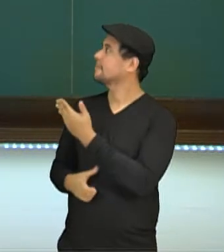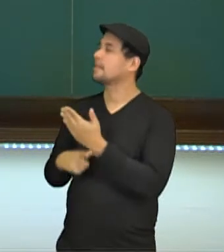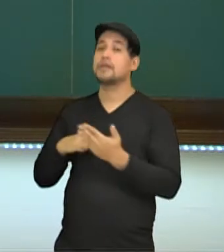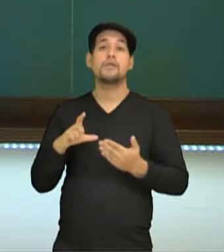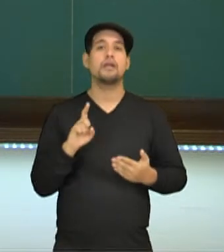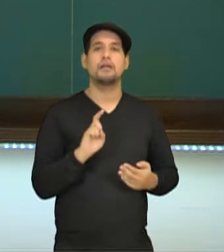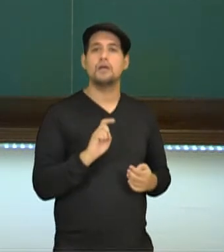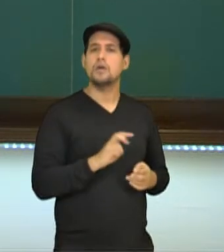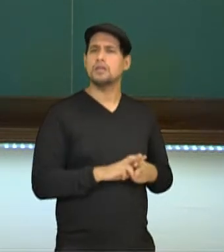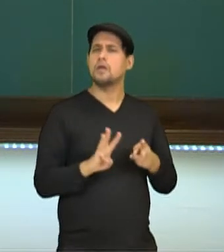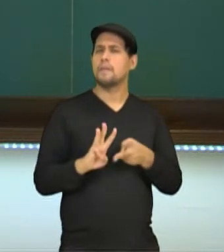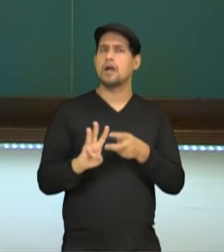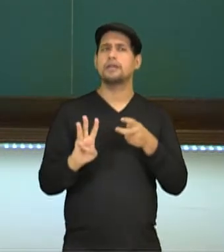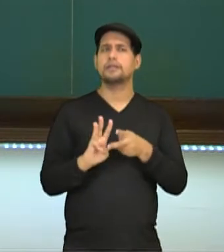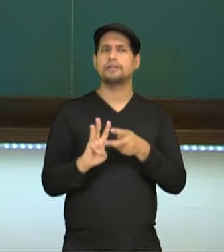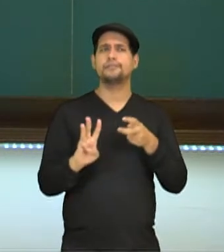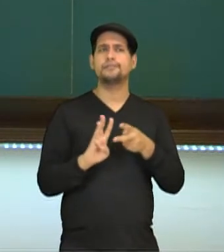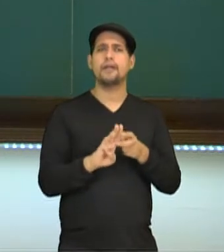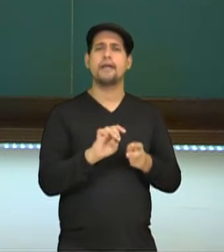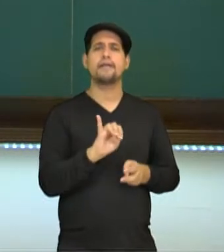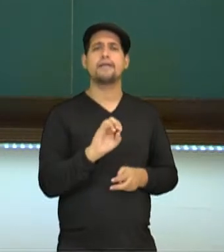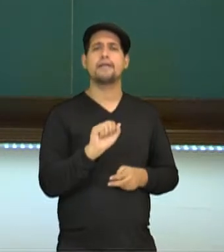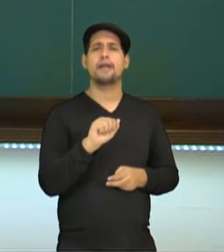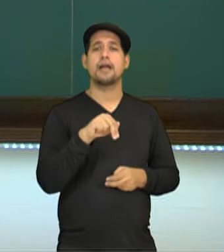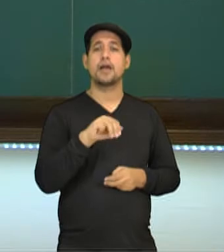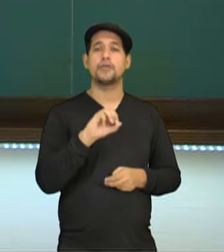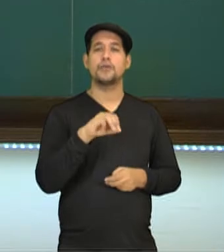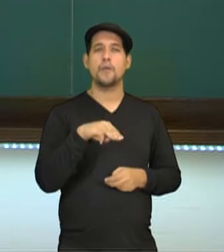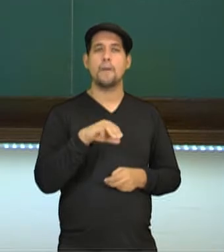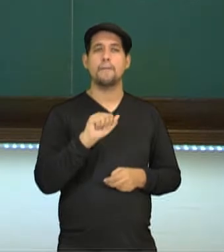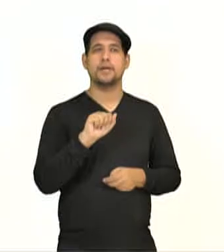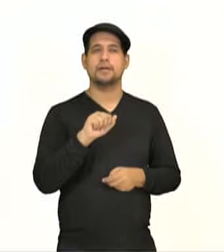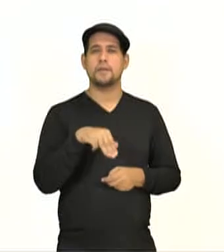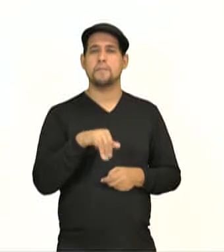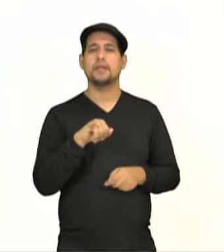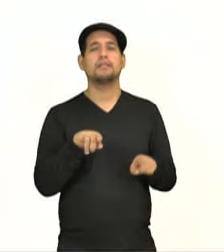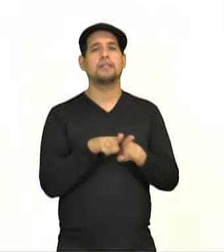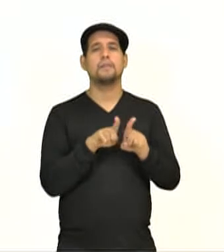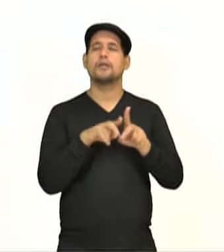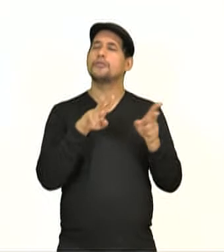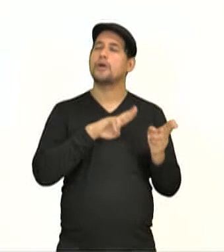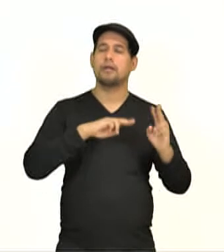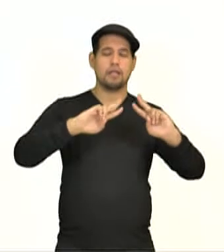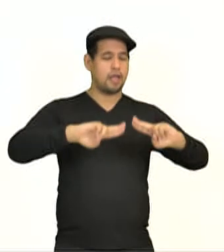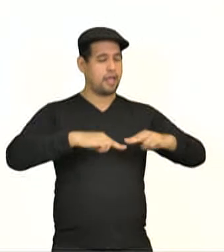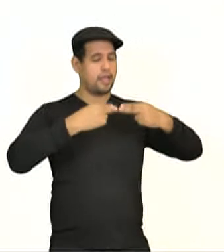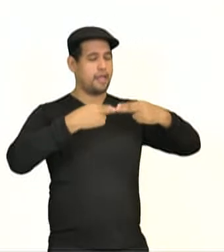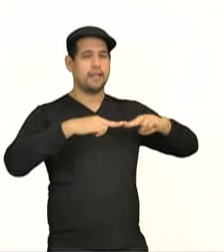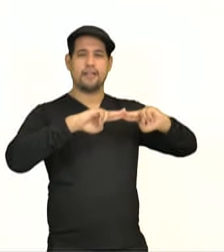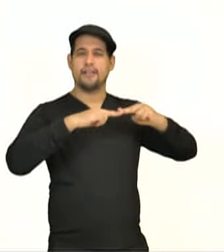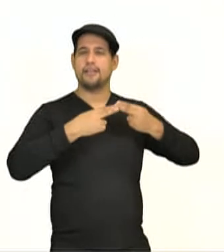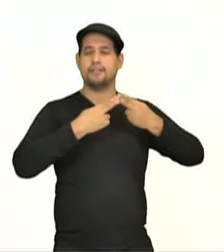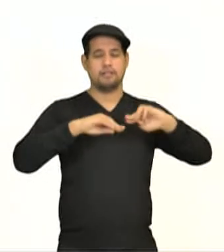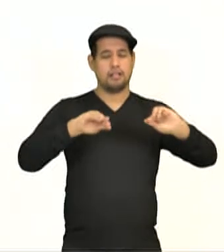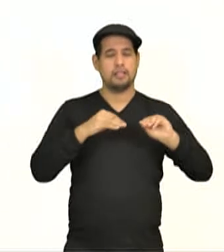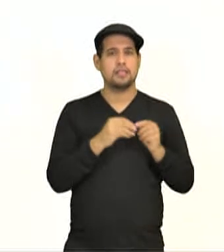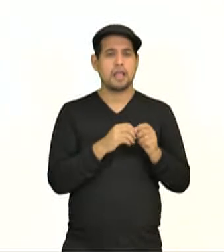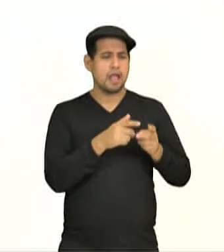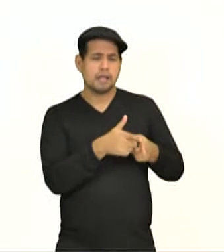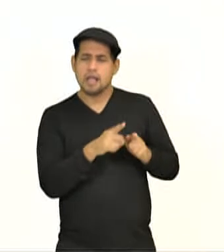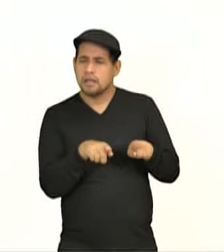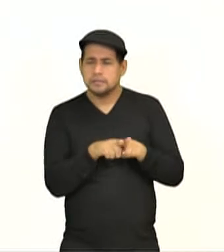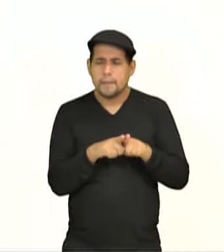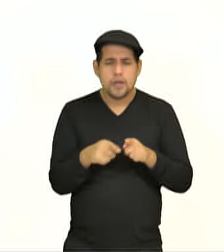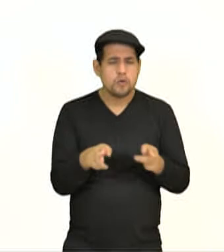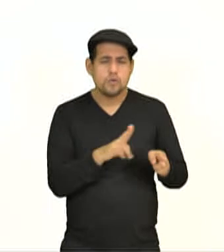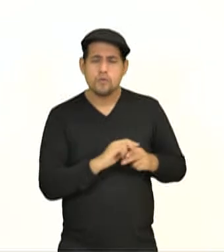índia Yanomami em sua rede tecendo cesta. Então, dormir em redes, né, a cestaria, né, a caça, a pesca, a